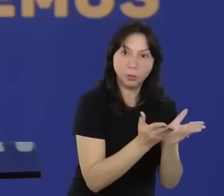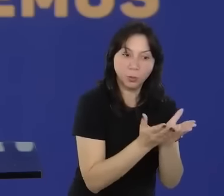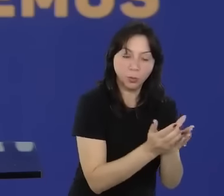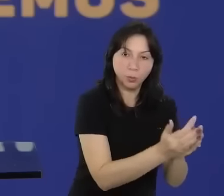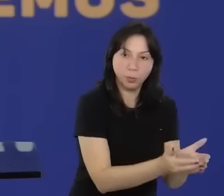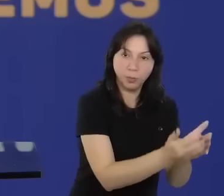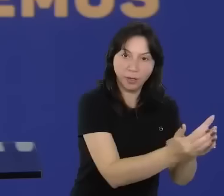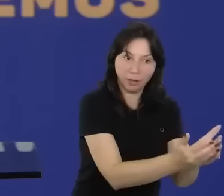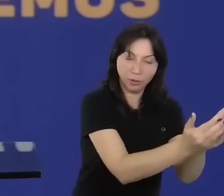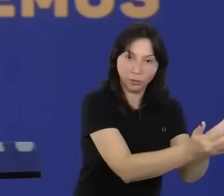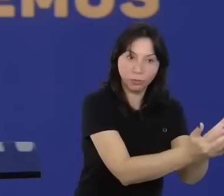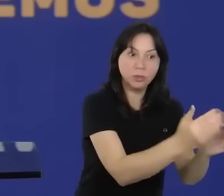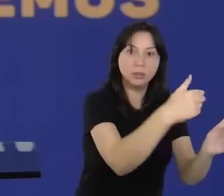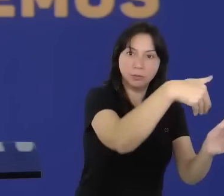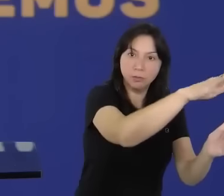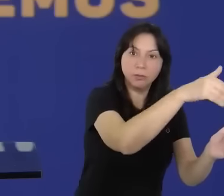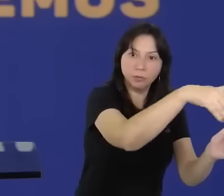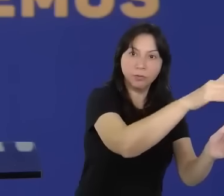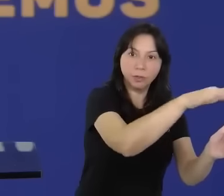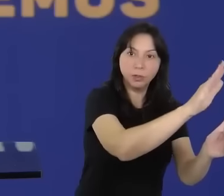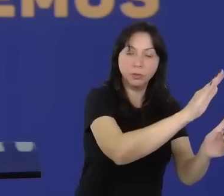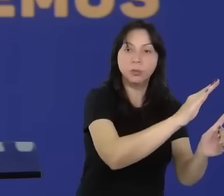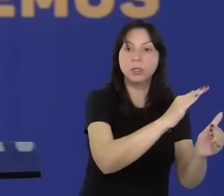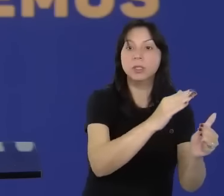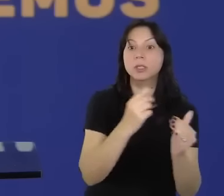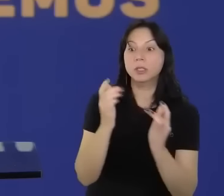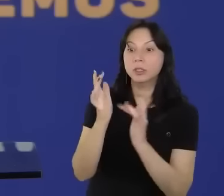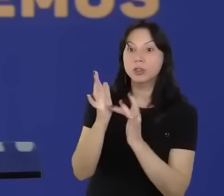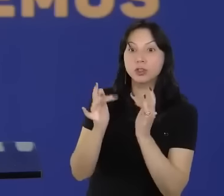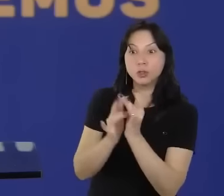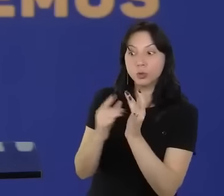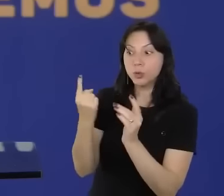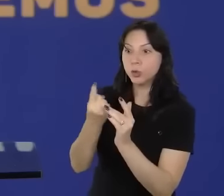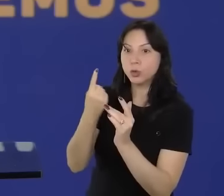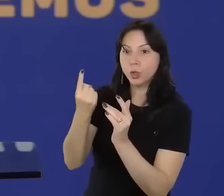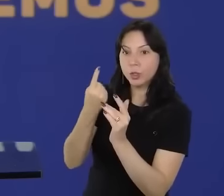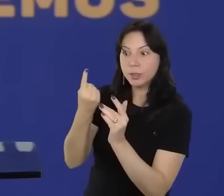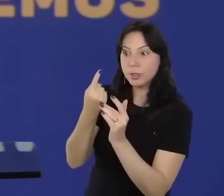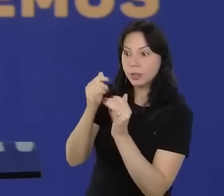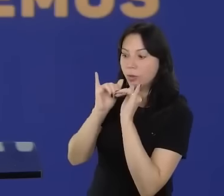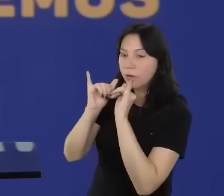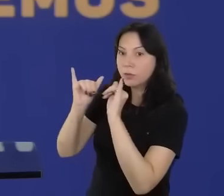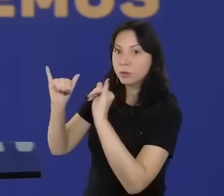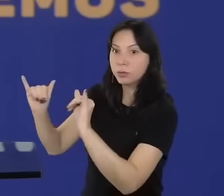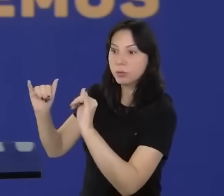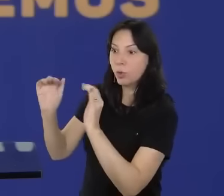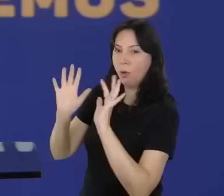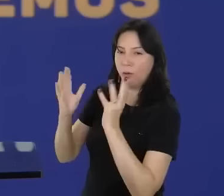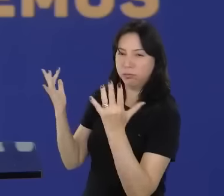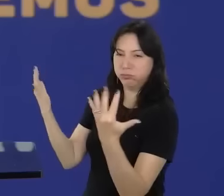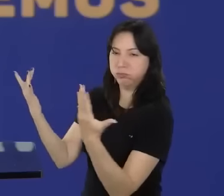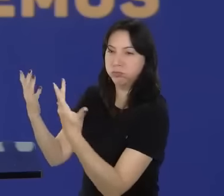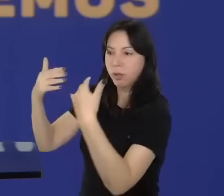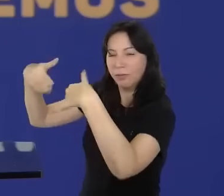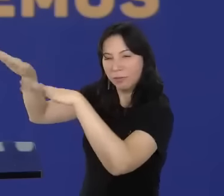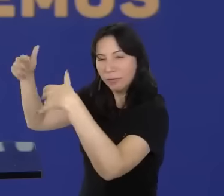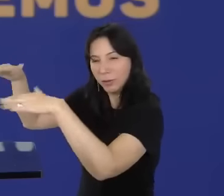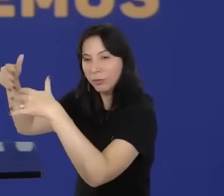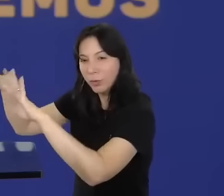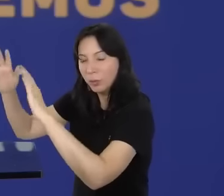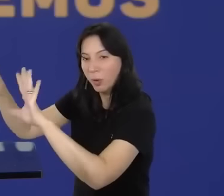ficou para despedir as multidões feito isso diz a bíblia ele sobe pro monte sozinho e de lá do Monte